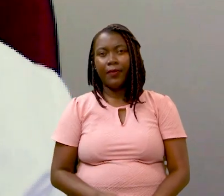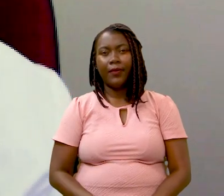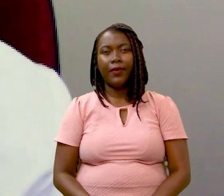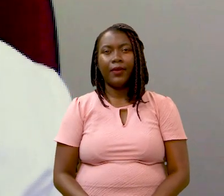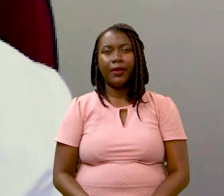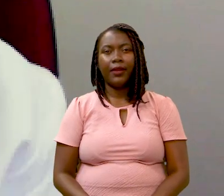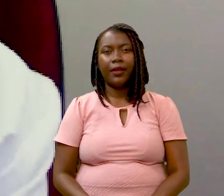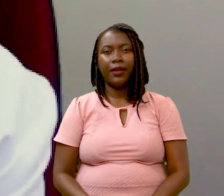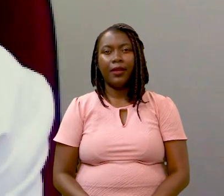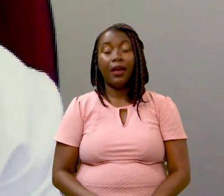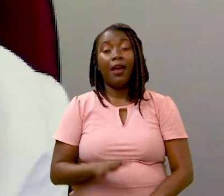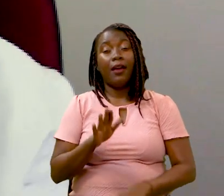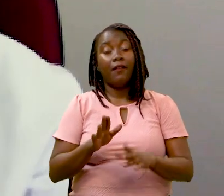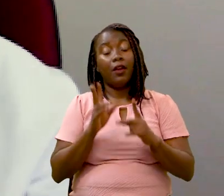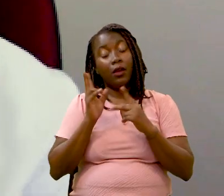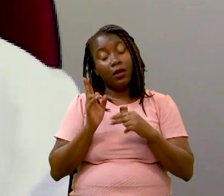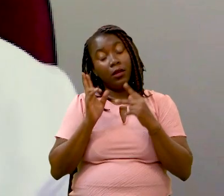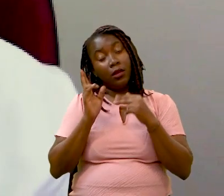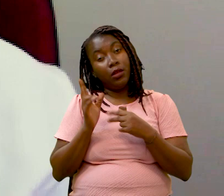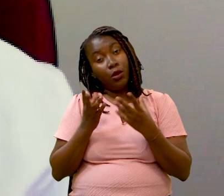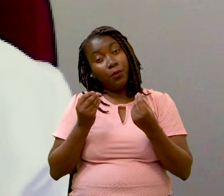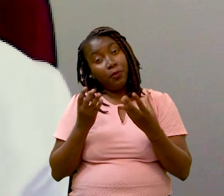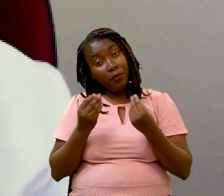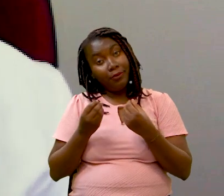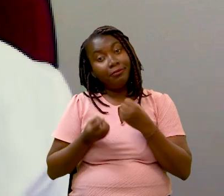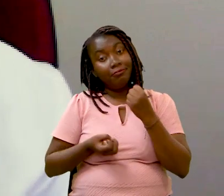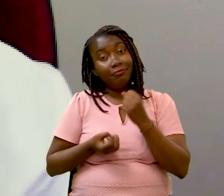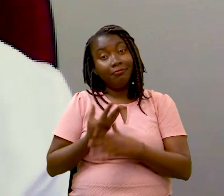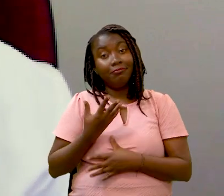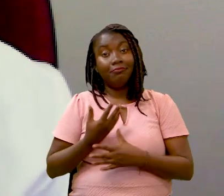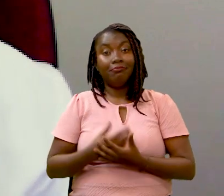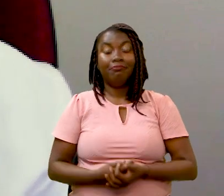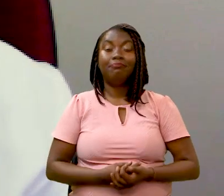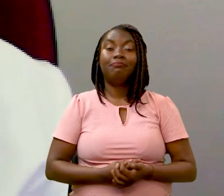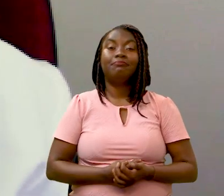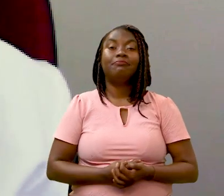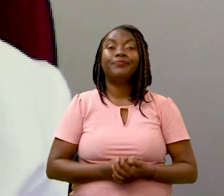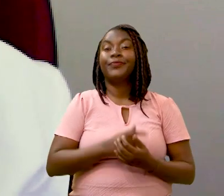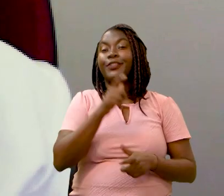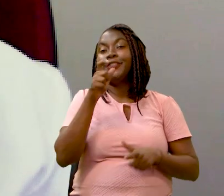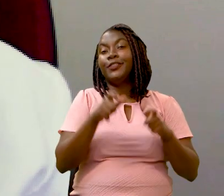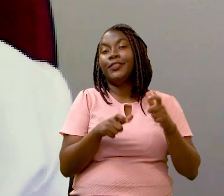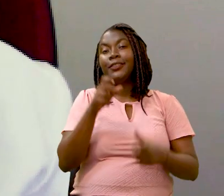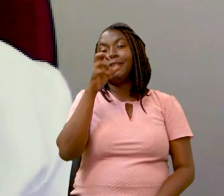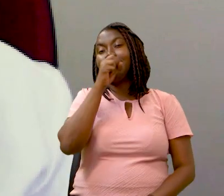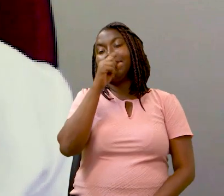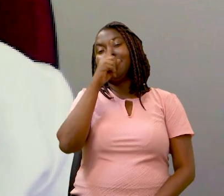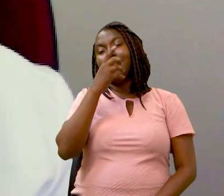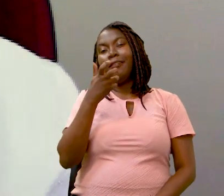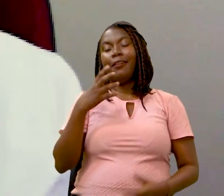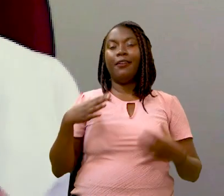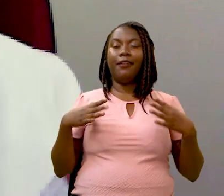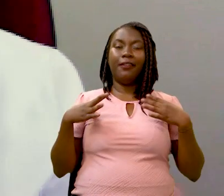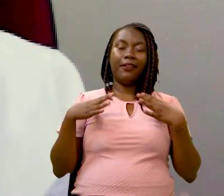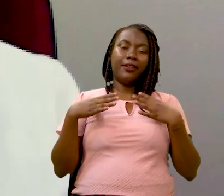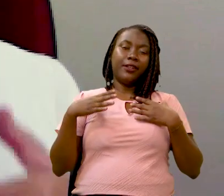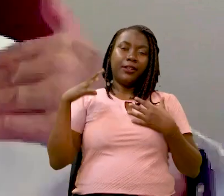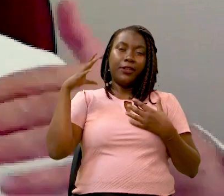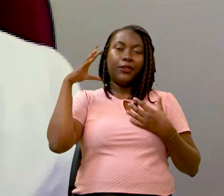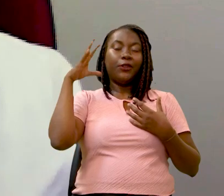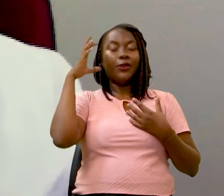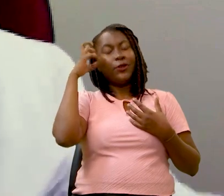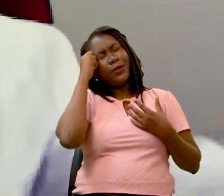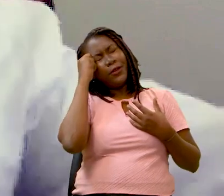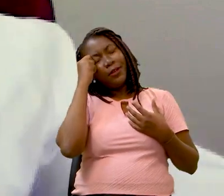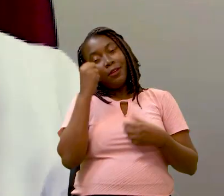indivíduo às vezes dorme pouco ou dorme muito, desencadeia dor. Às vezes o indivíduo que fim de semana quer relaxar